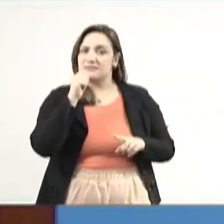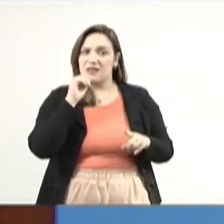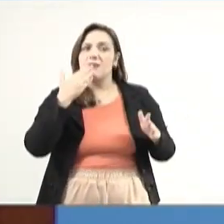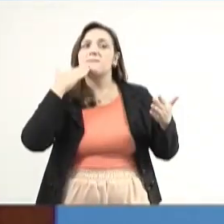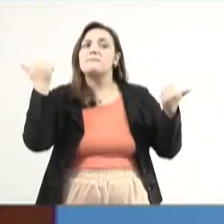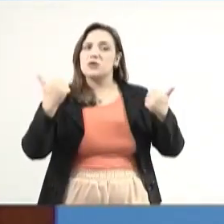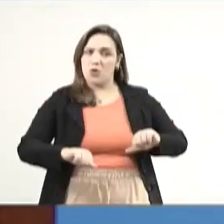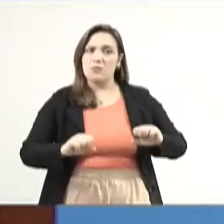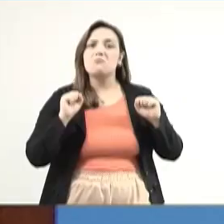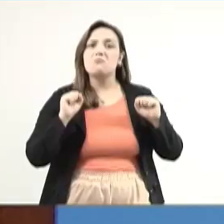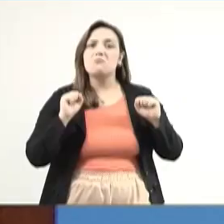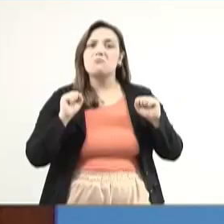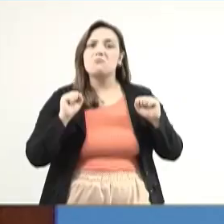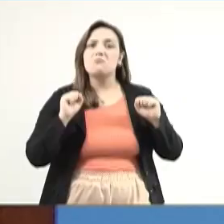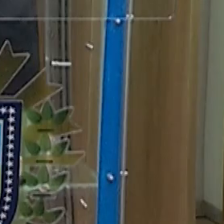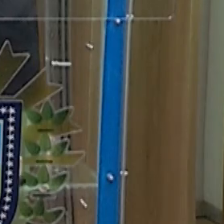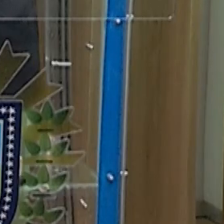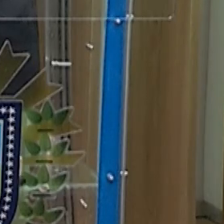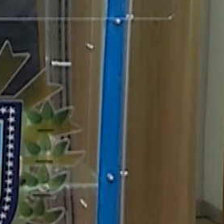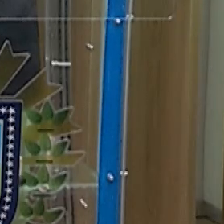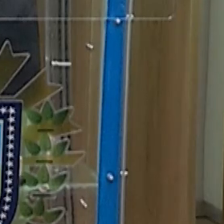do que agora, estão por vir.